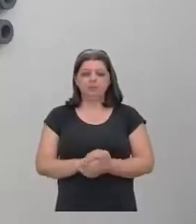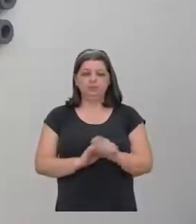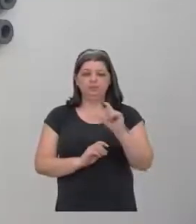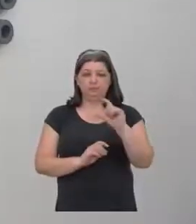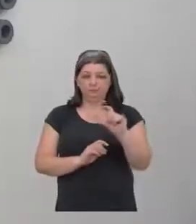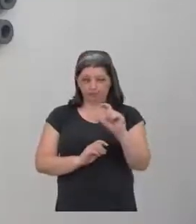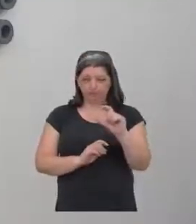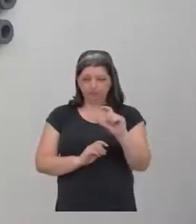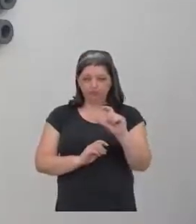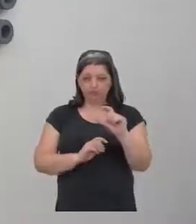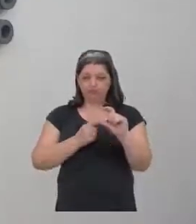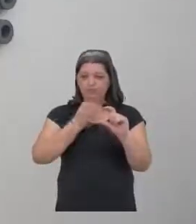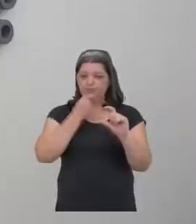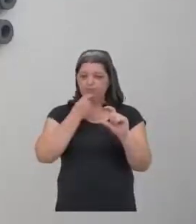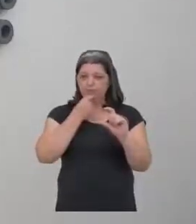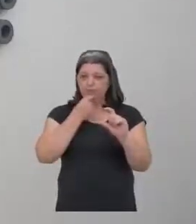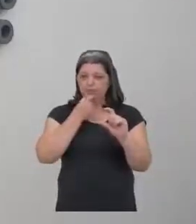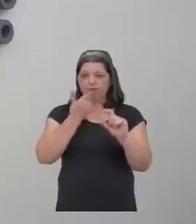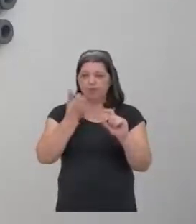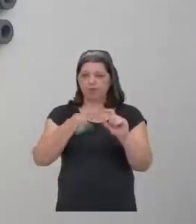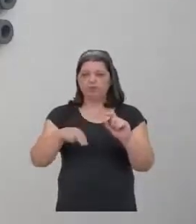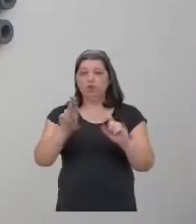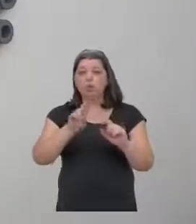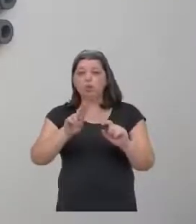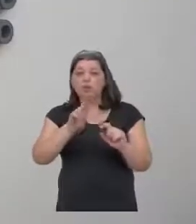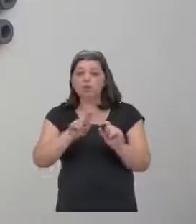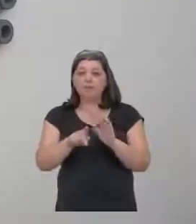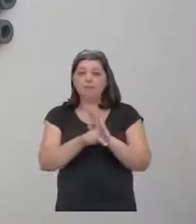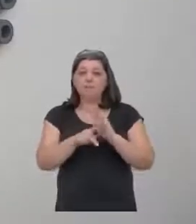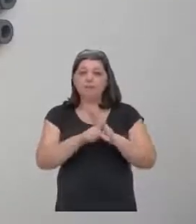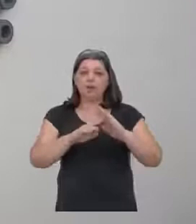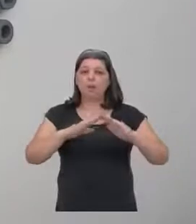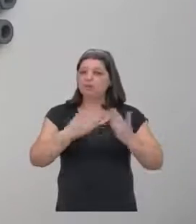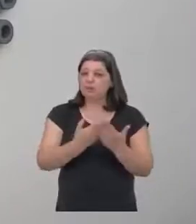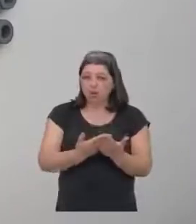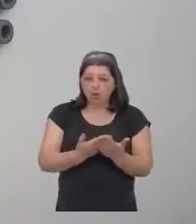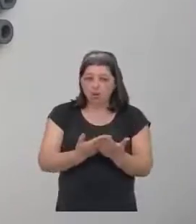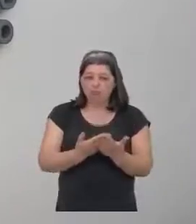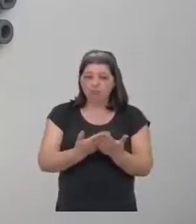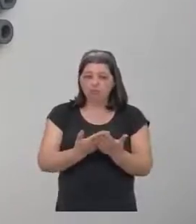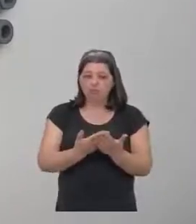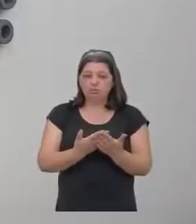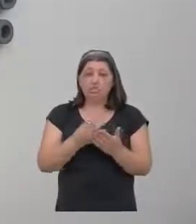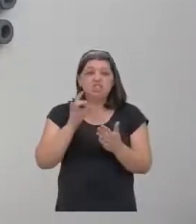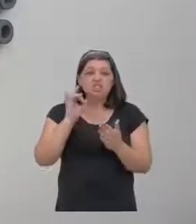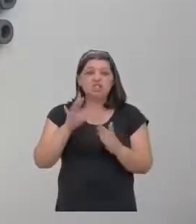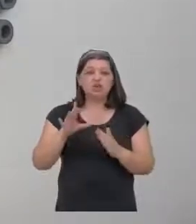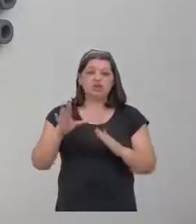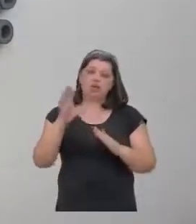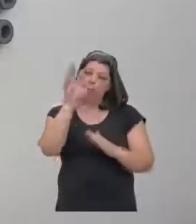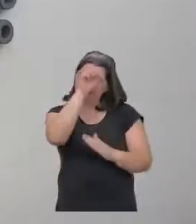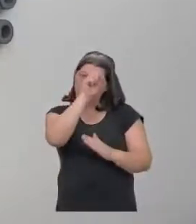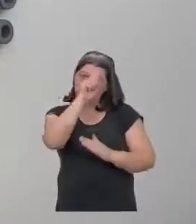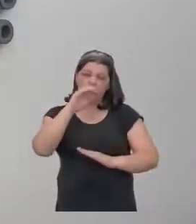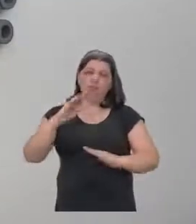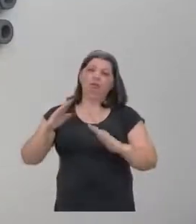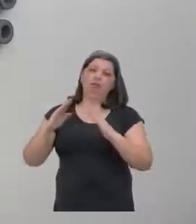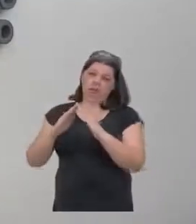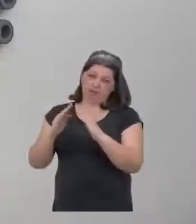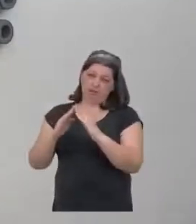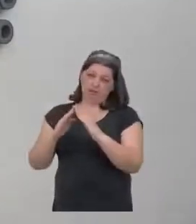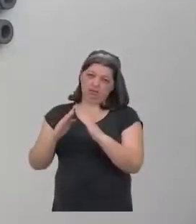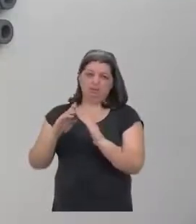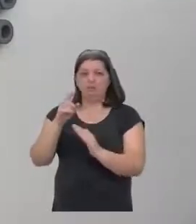não utilizar o sistema de educação da escola, qualquer que seja, e aprender em casa, como os